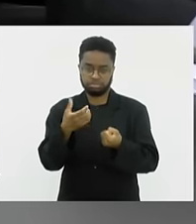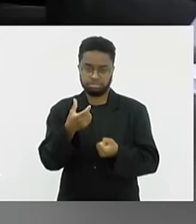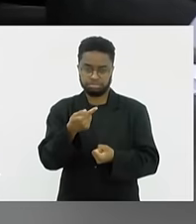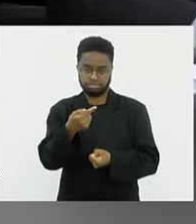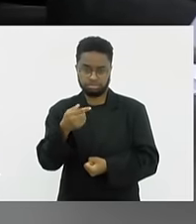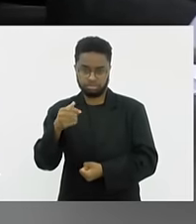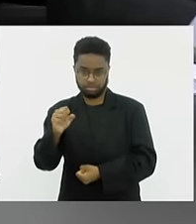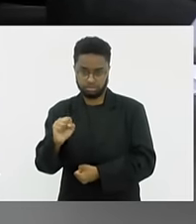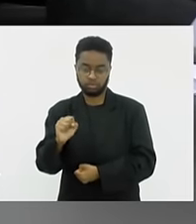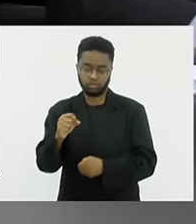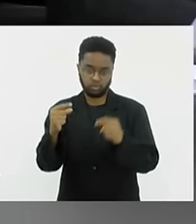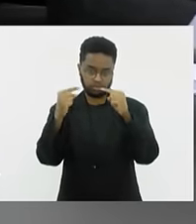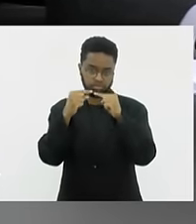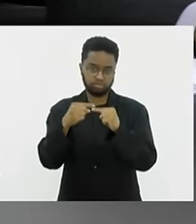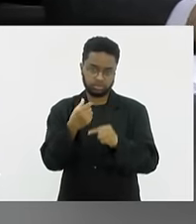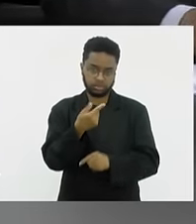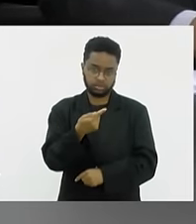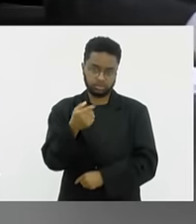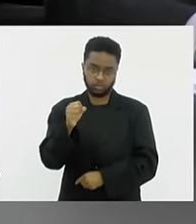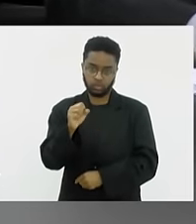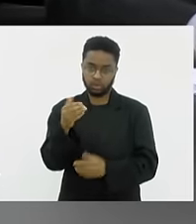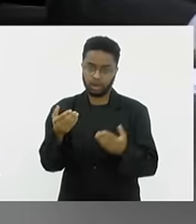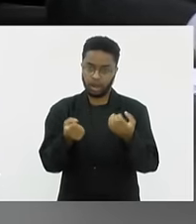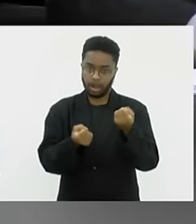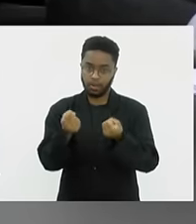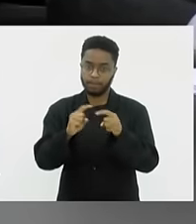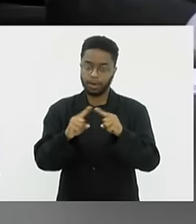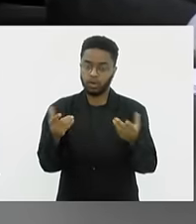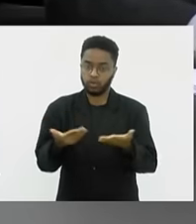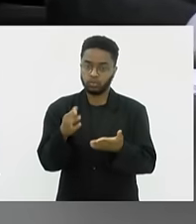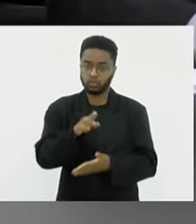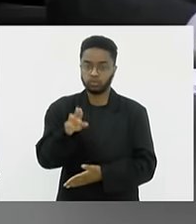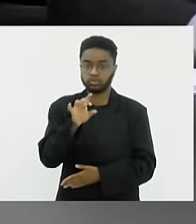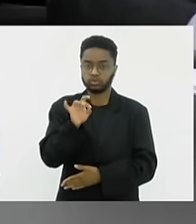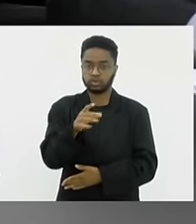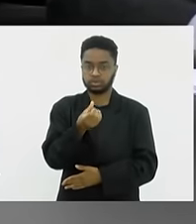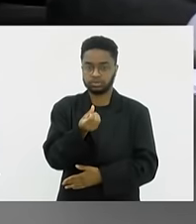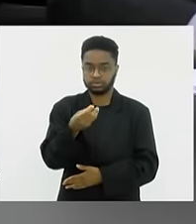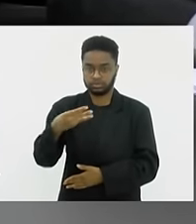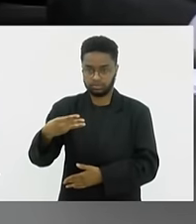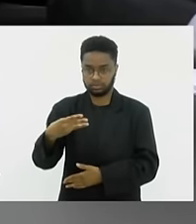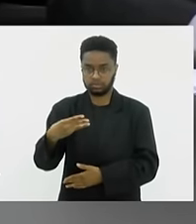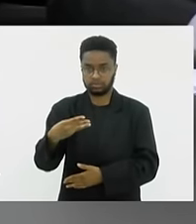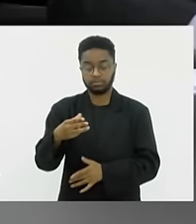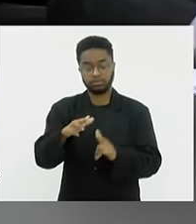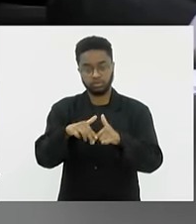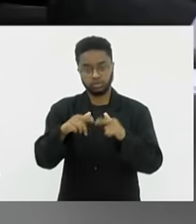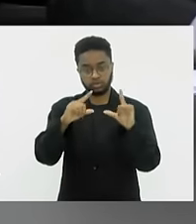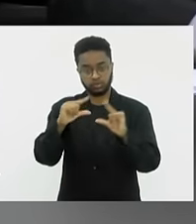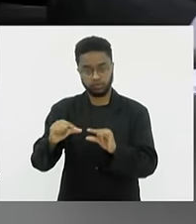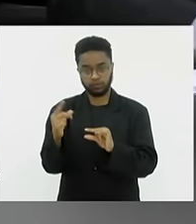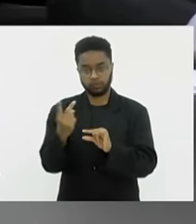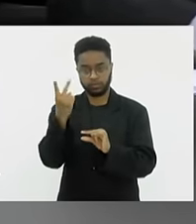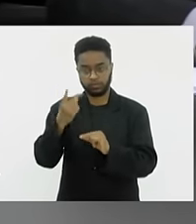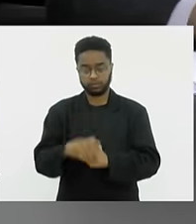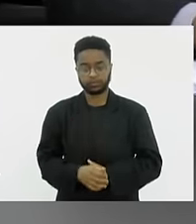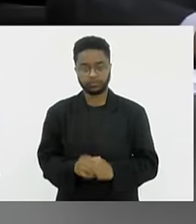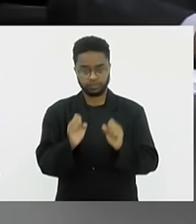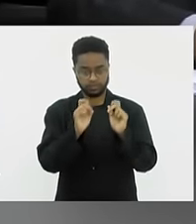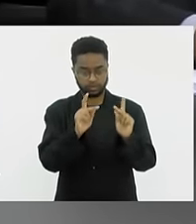valor corresponde a 78 veículos. Hoje nós só utilizamos 63. Tá bom, presidente. Por isso é o valor de 500 mil. Tá, agora, vamos